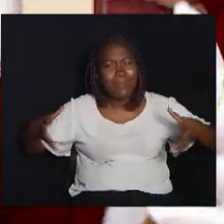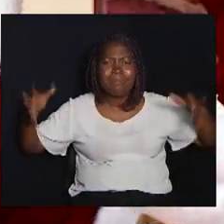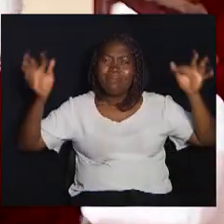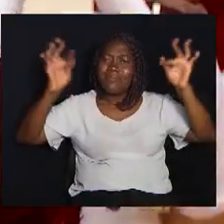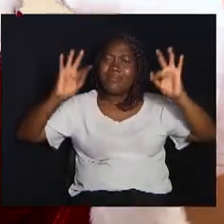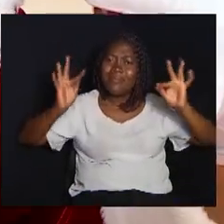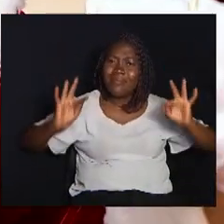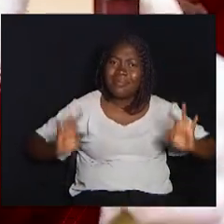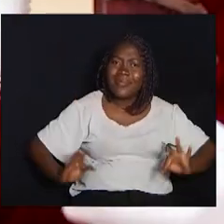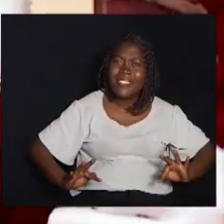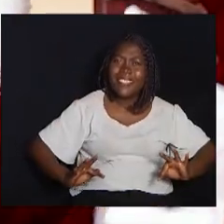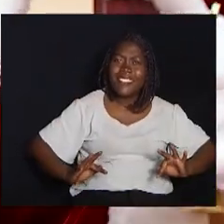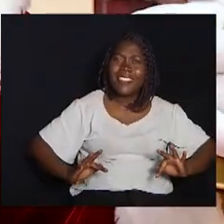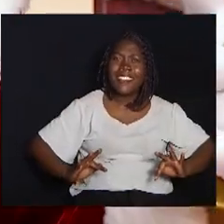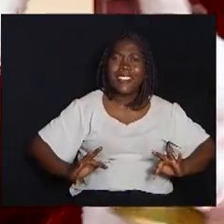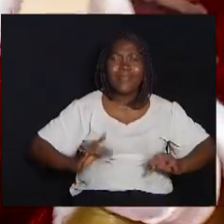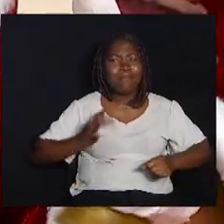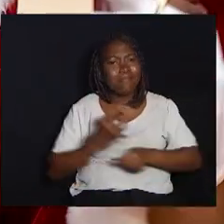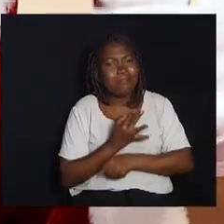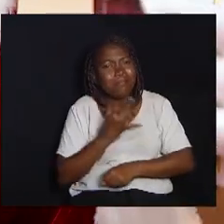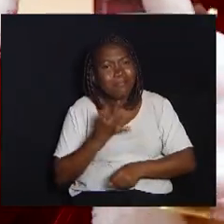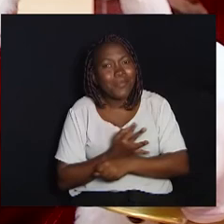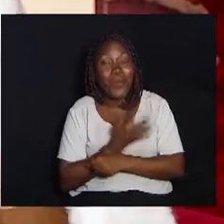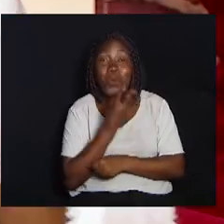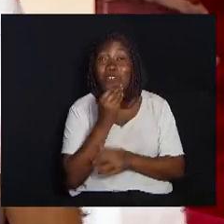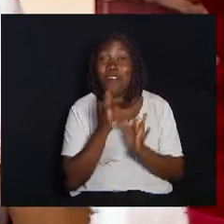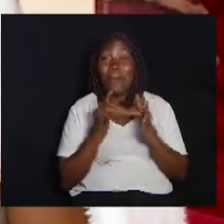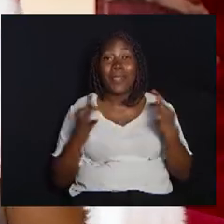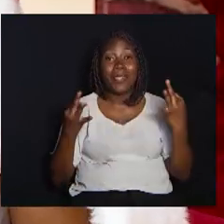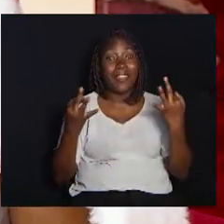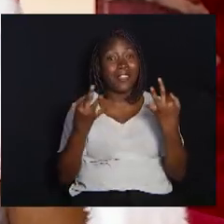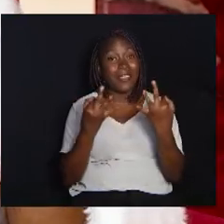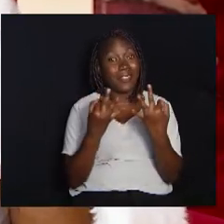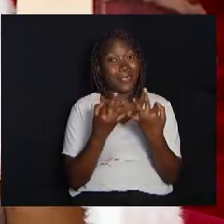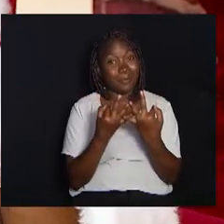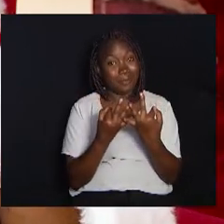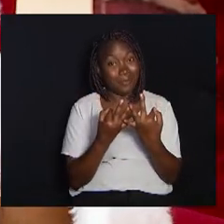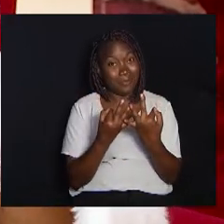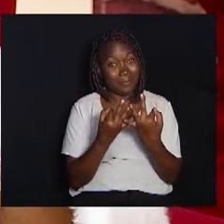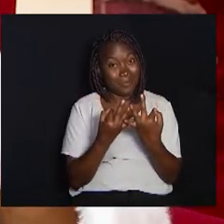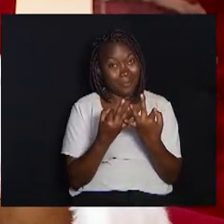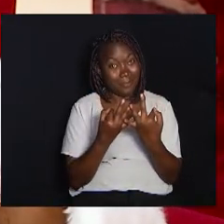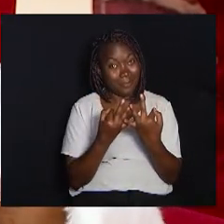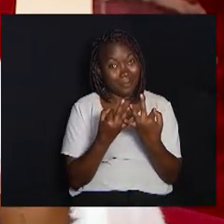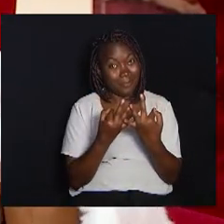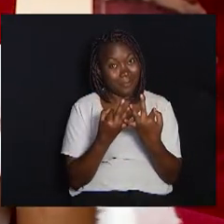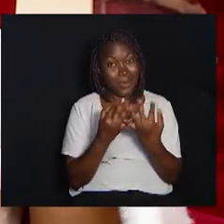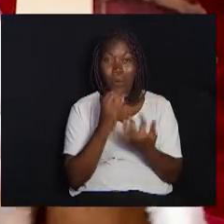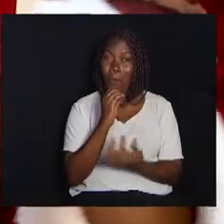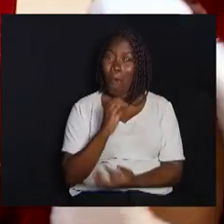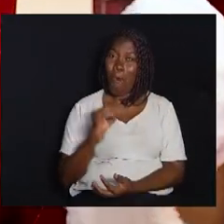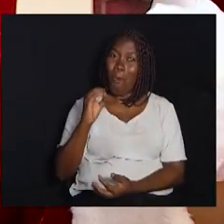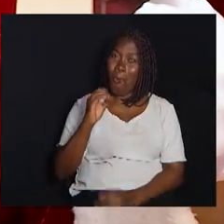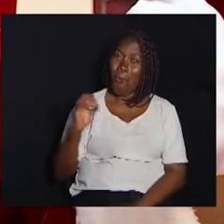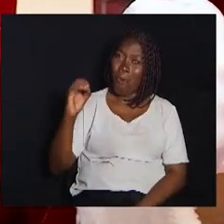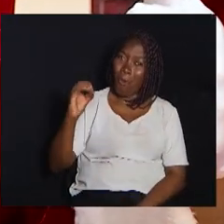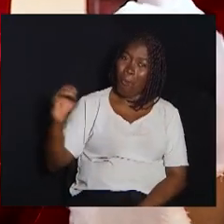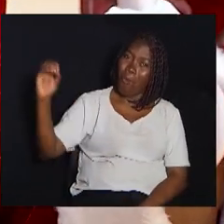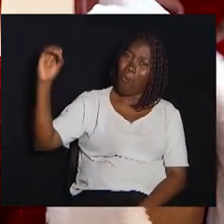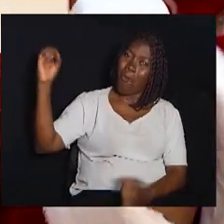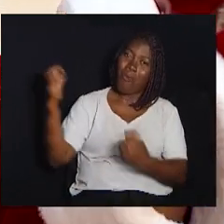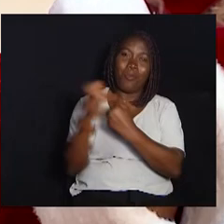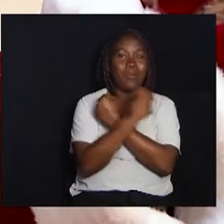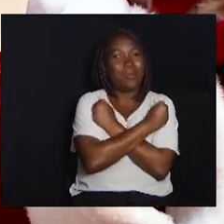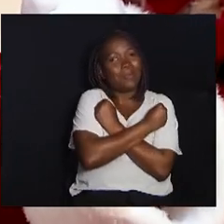felicidade, perseverança, muito familiar. Ho, ho, ho! Um abraço,